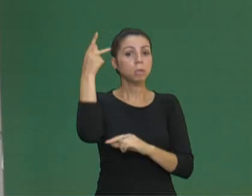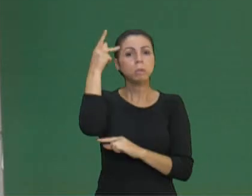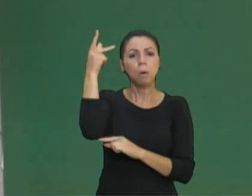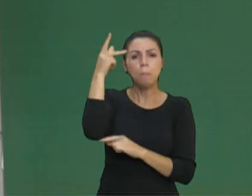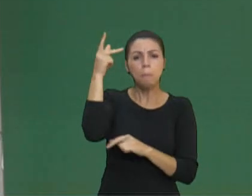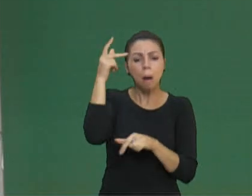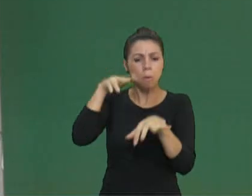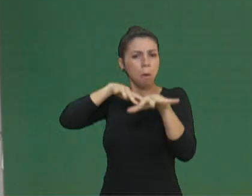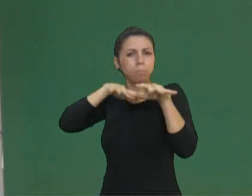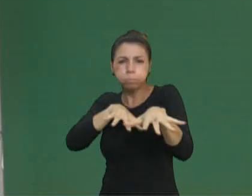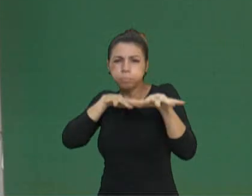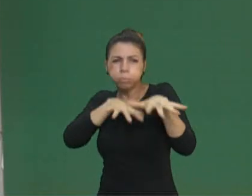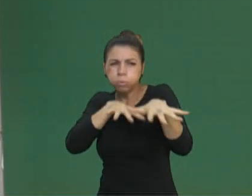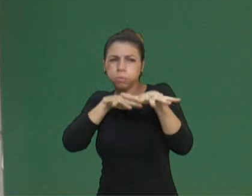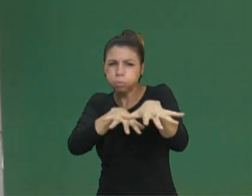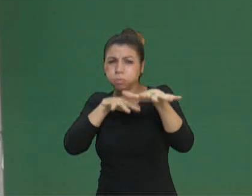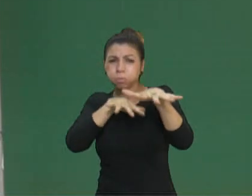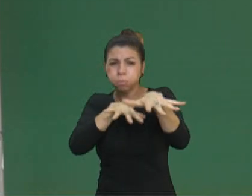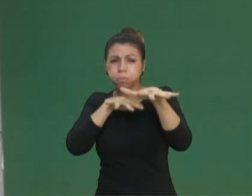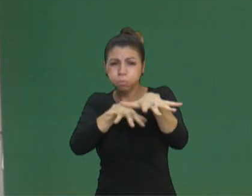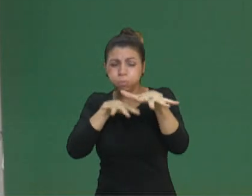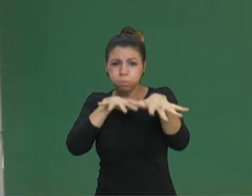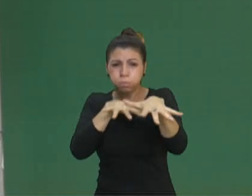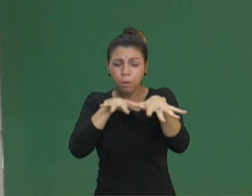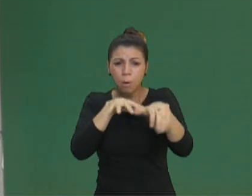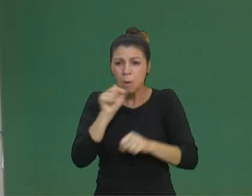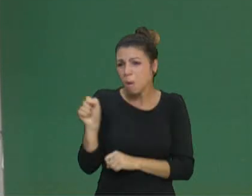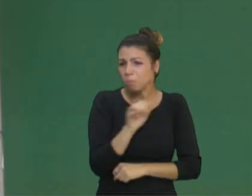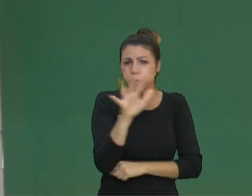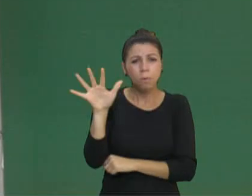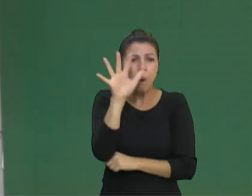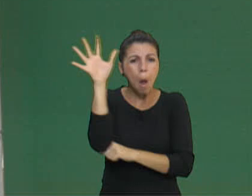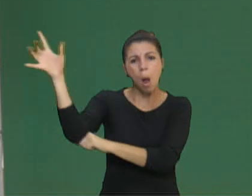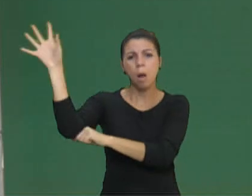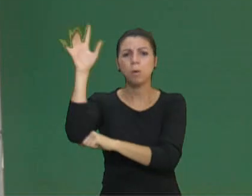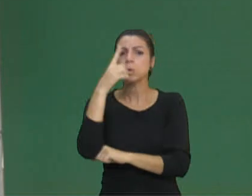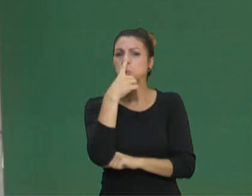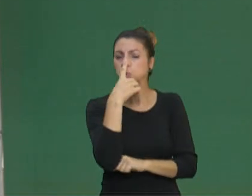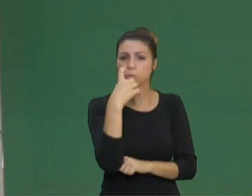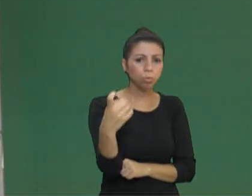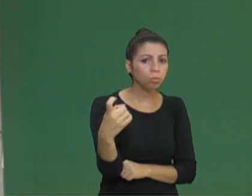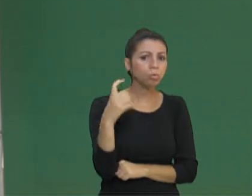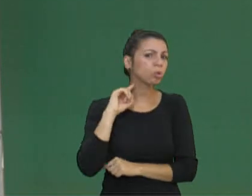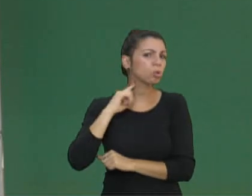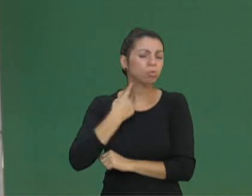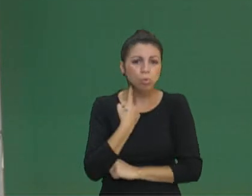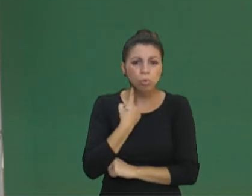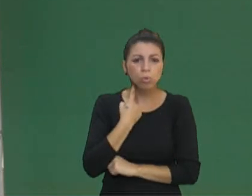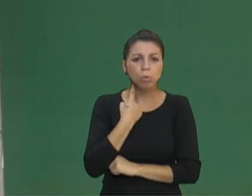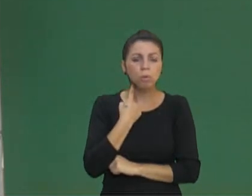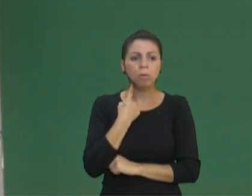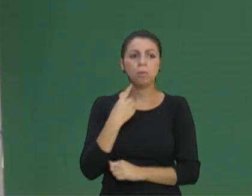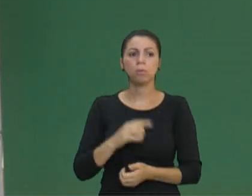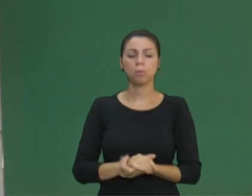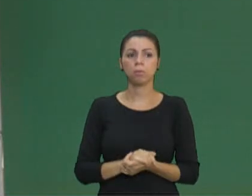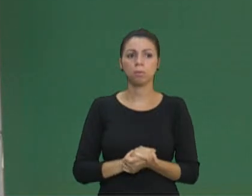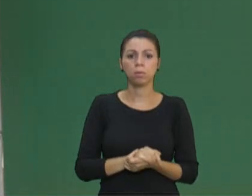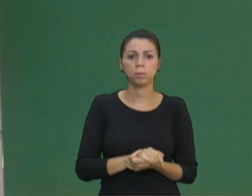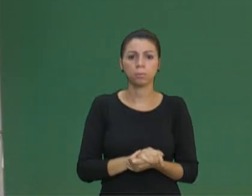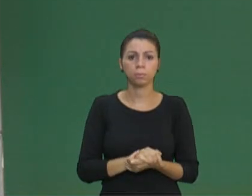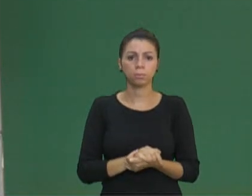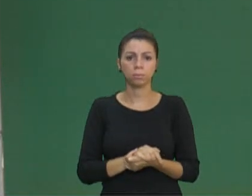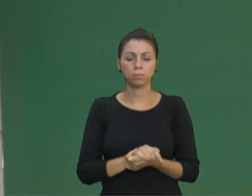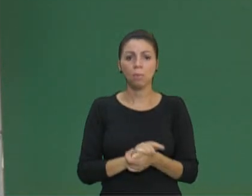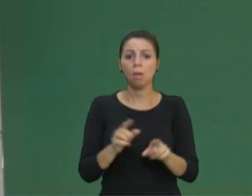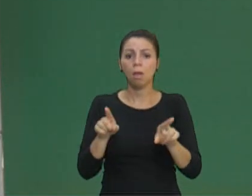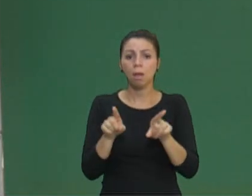super agitado, um índice de poluição muito alto, né, sendo emitido na atmosfera, e aqui